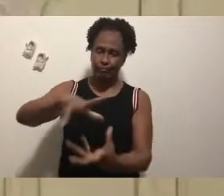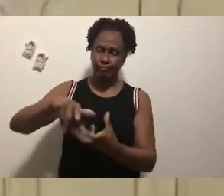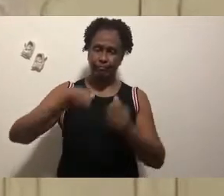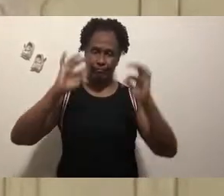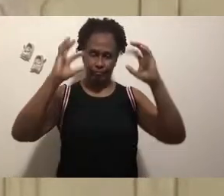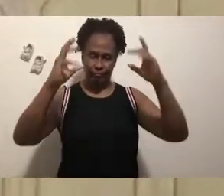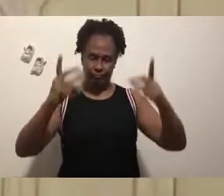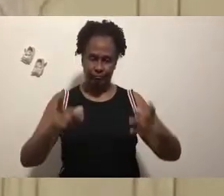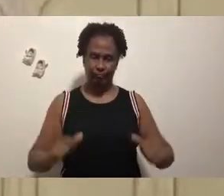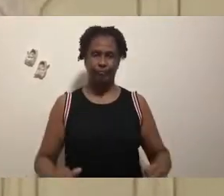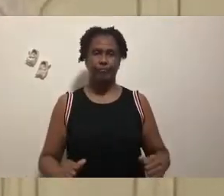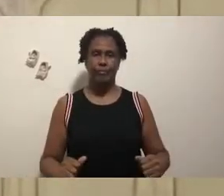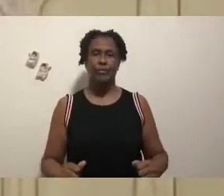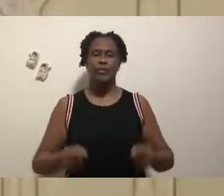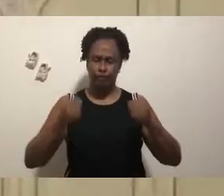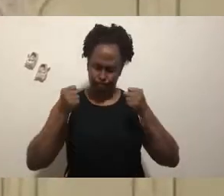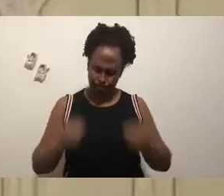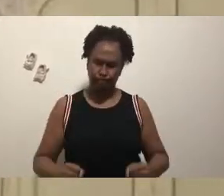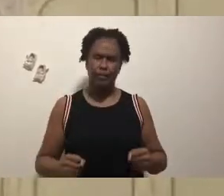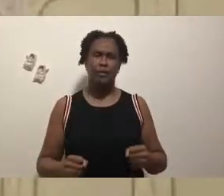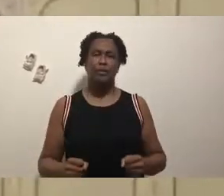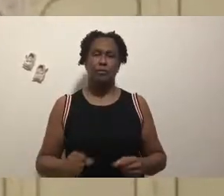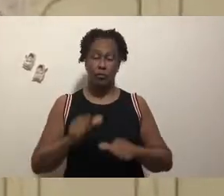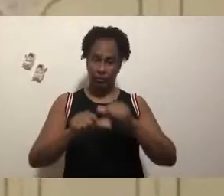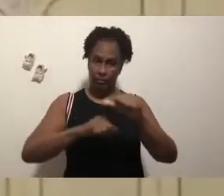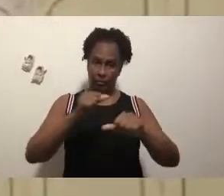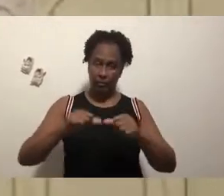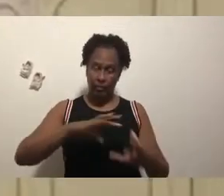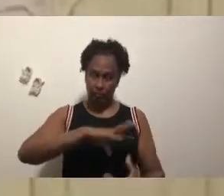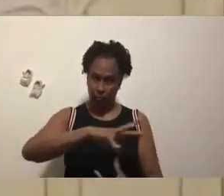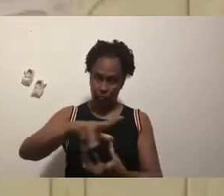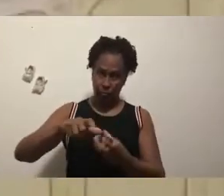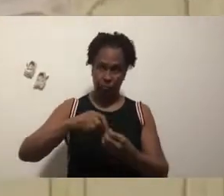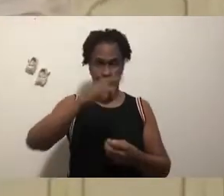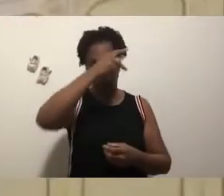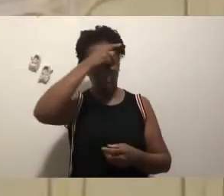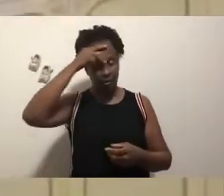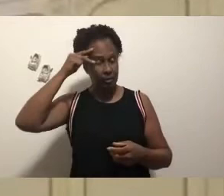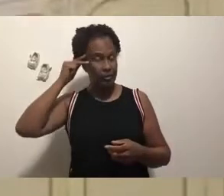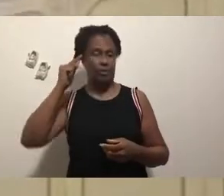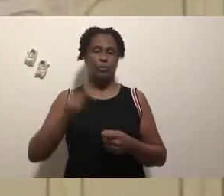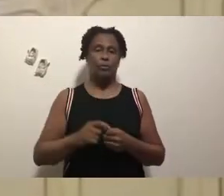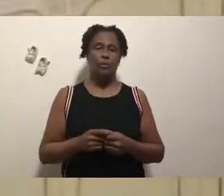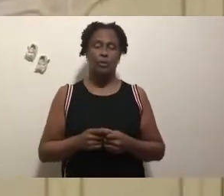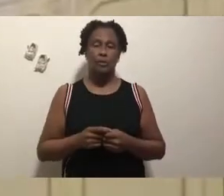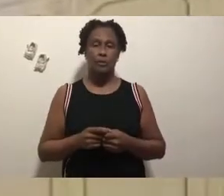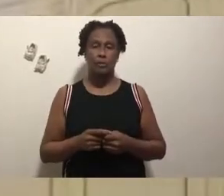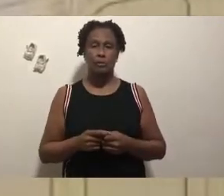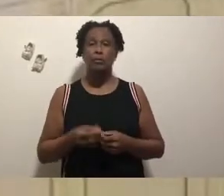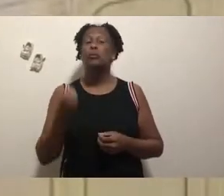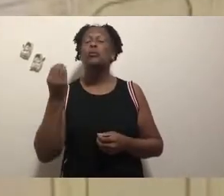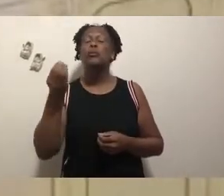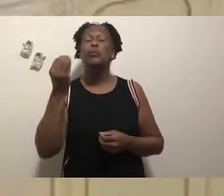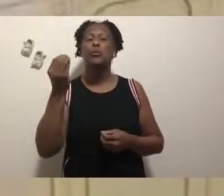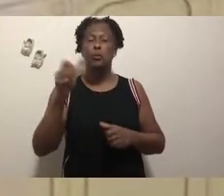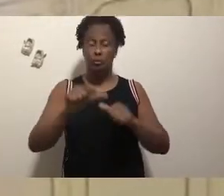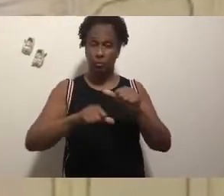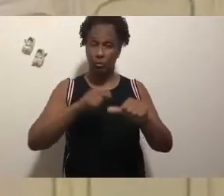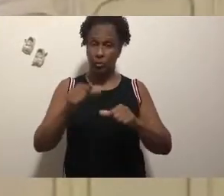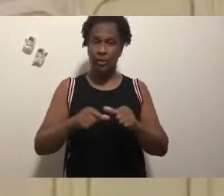possível mudar o mundo de uma pessoa. Como podemos mudar? Com uma